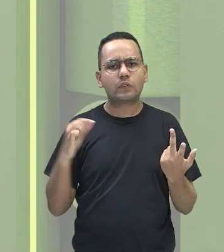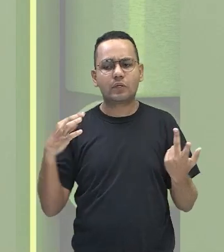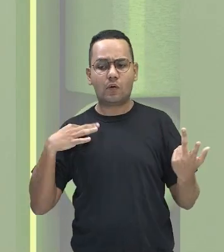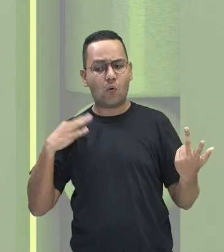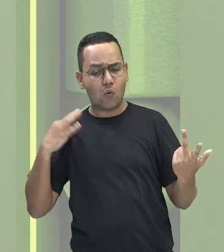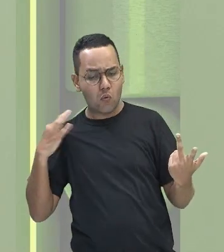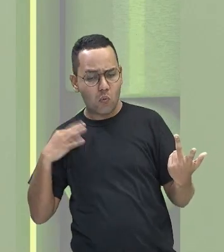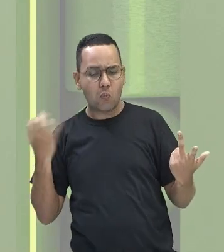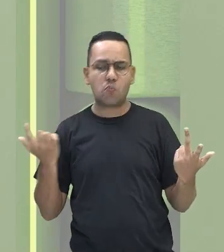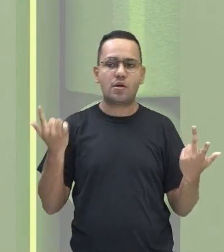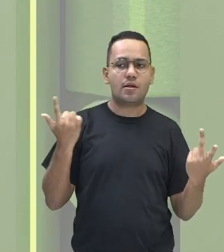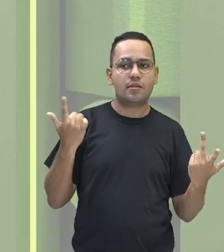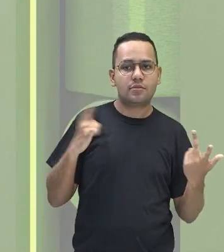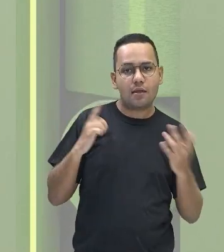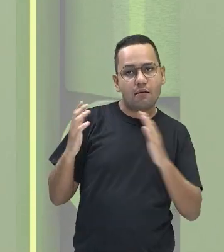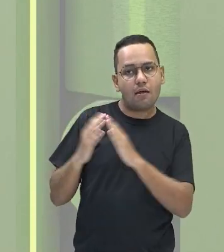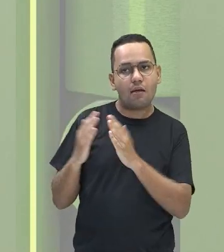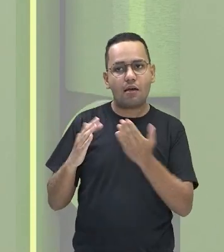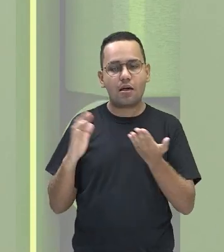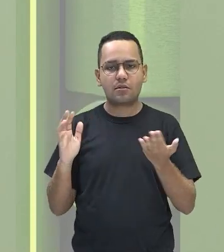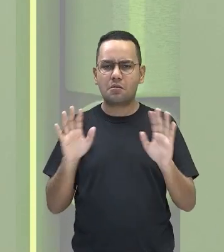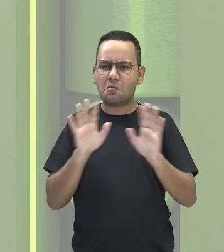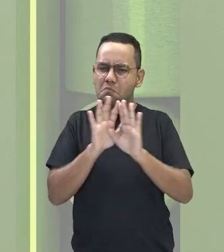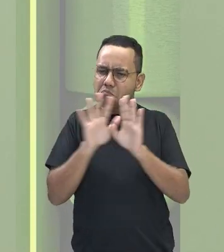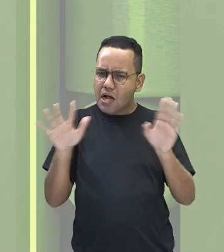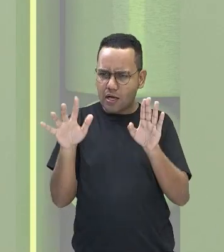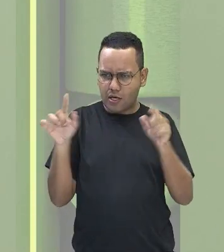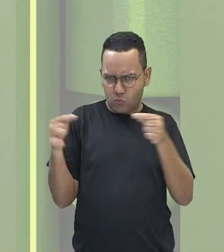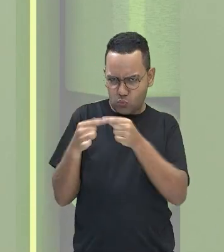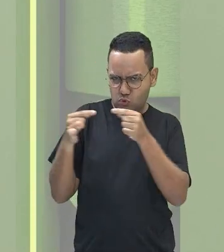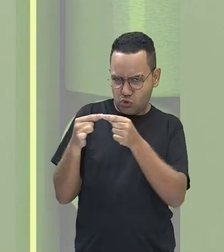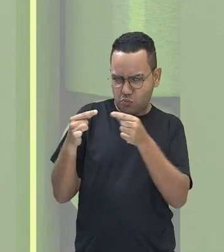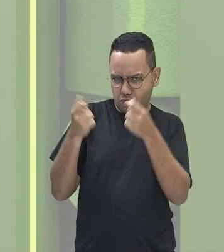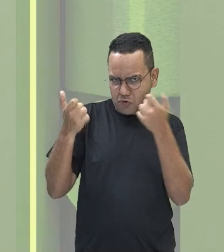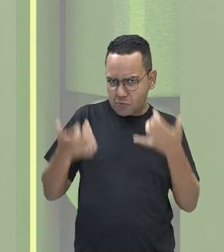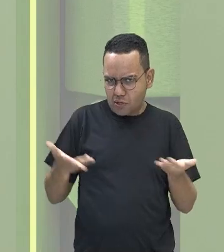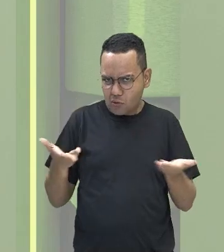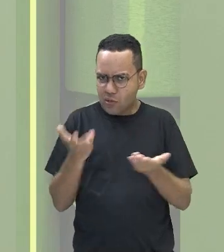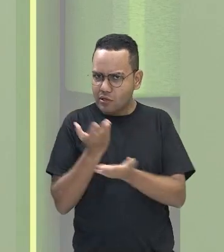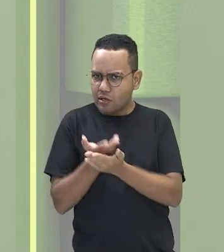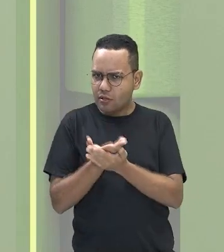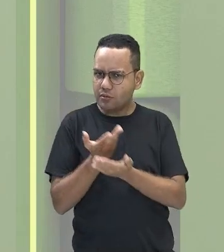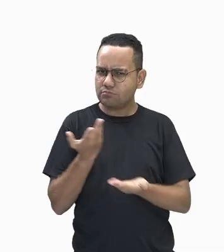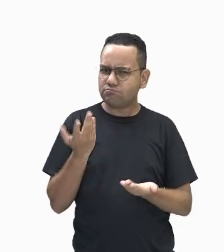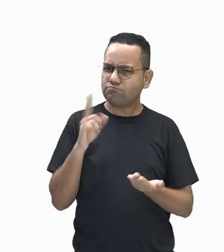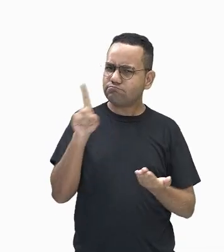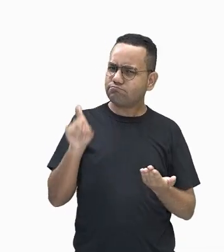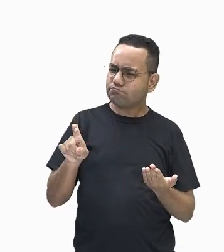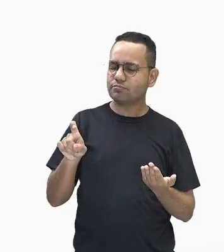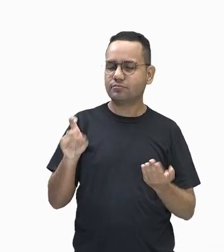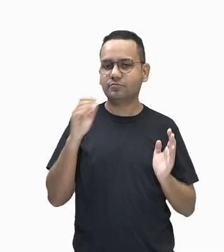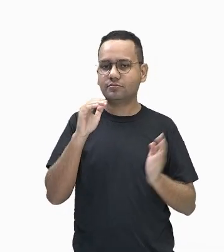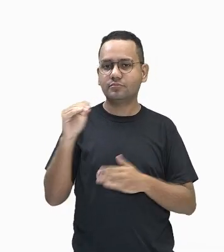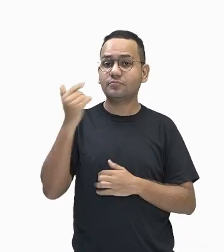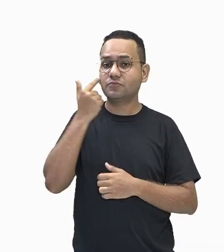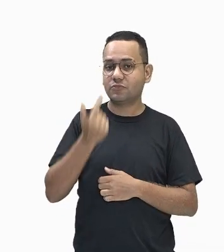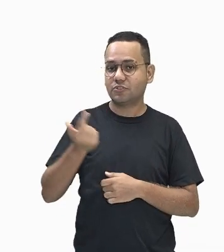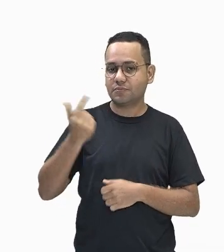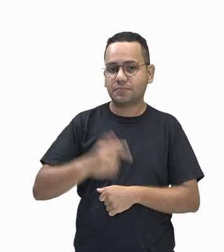tem lá em casa, mas será que é desse tipo de tecido que nós vamos falar nessa aula? Olha só, vamos ver o conceito na